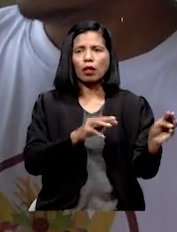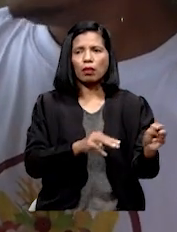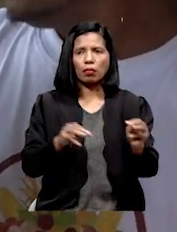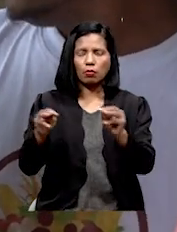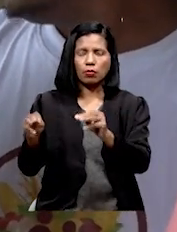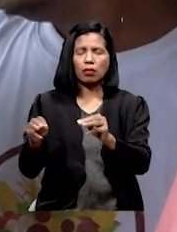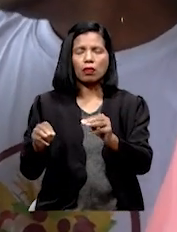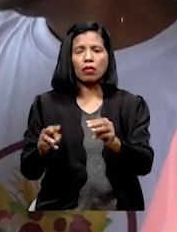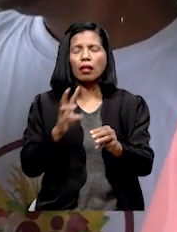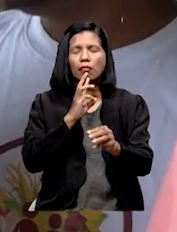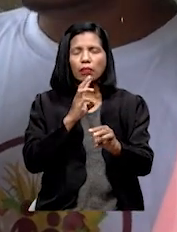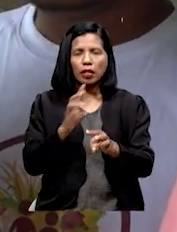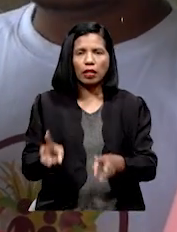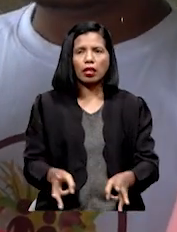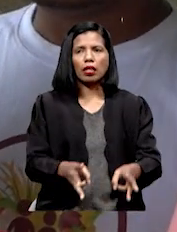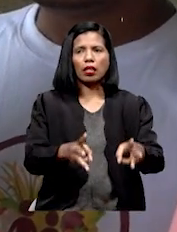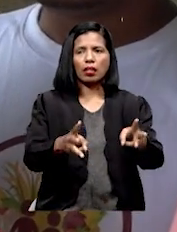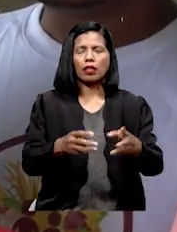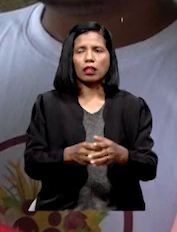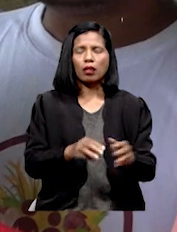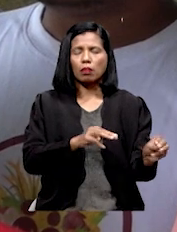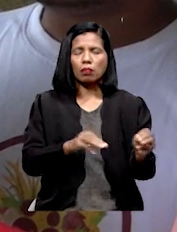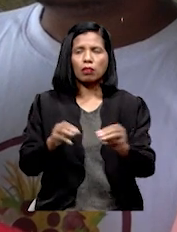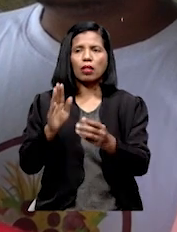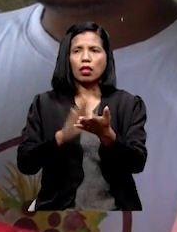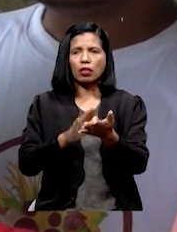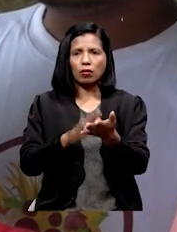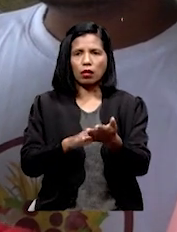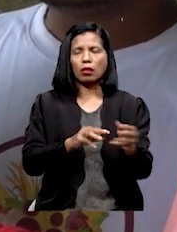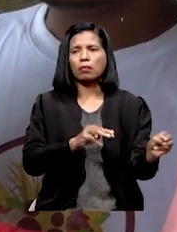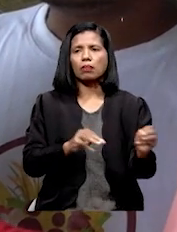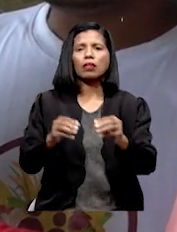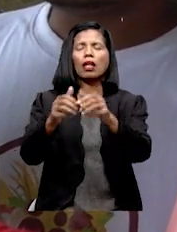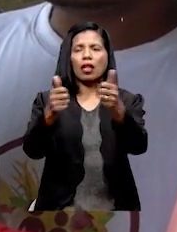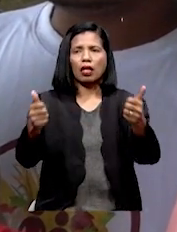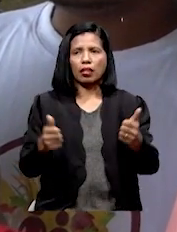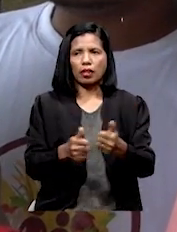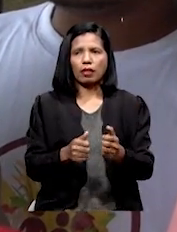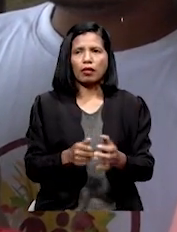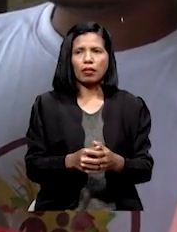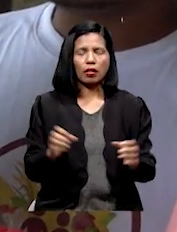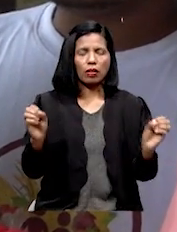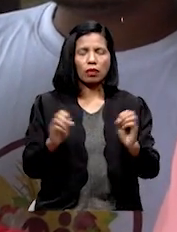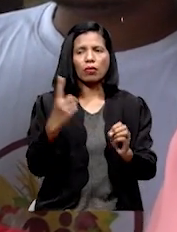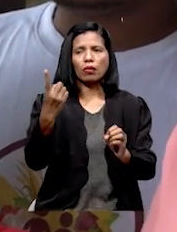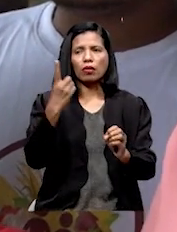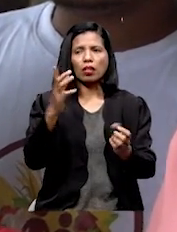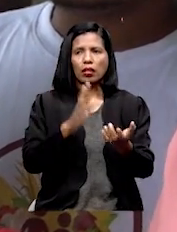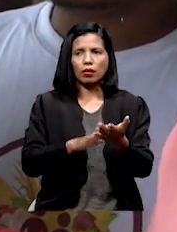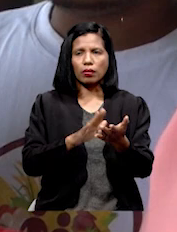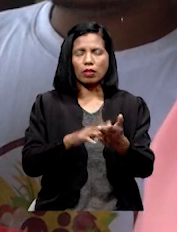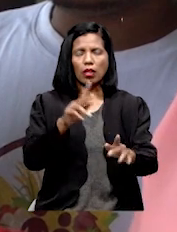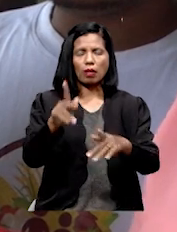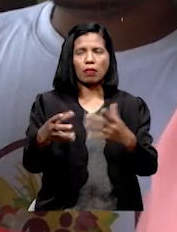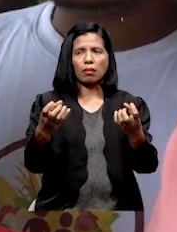né? Aí se a muda a escola tem que mudar a aldeia toma. A minha janela, a aldeia da escola, é uma da vara de